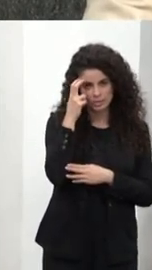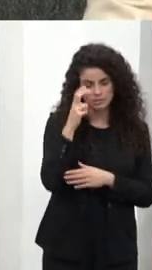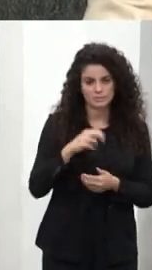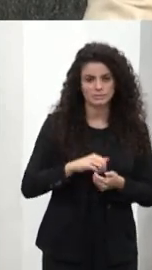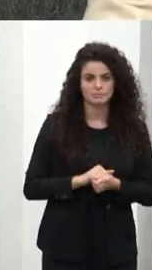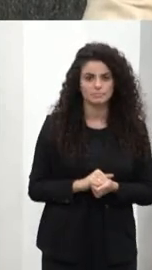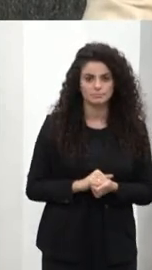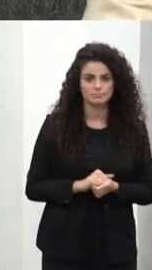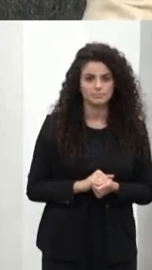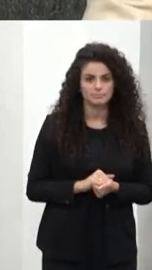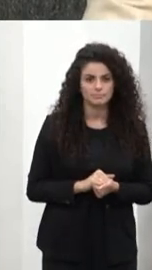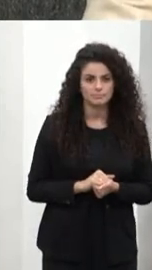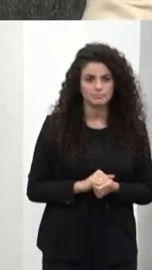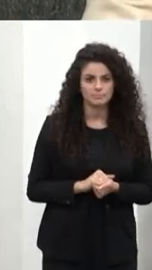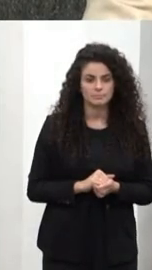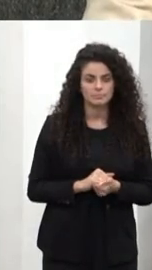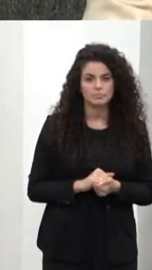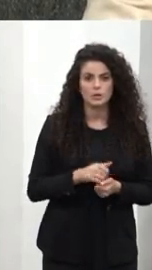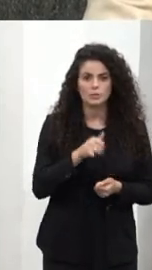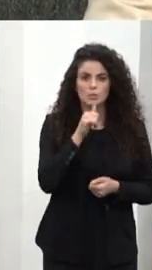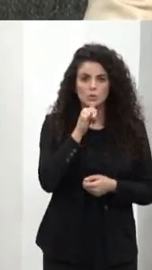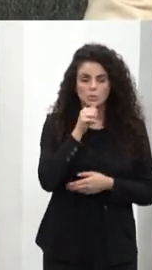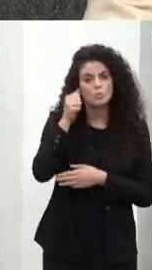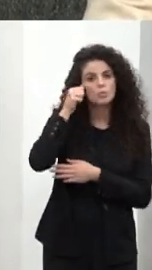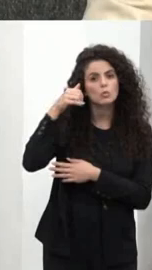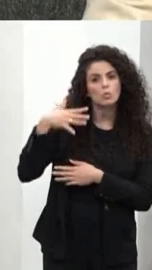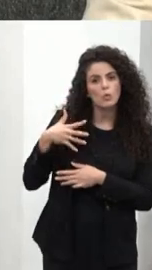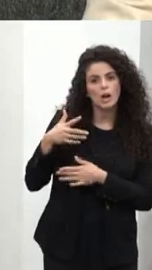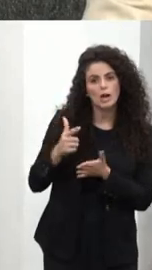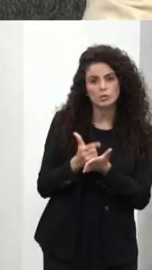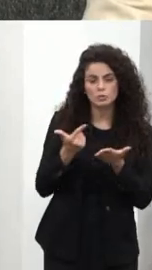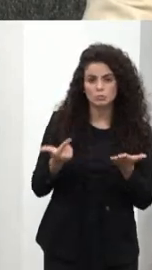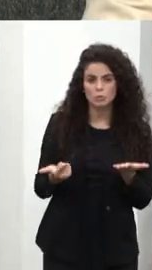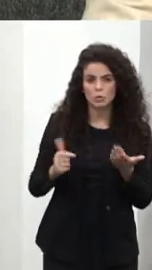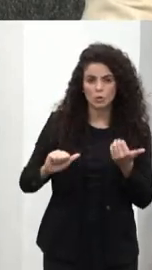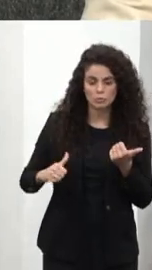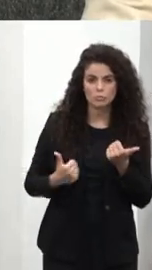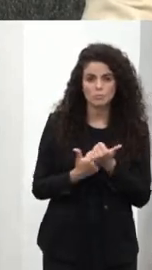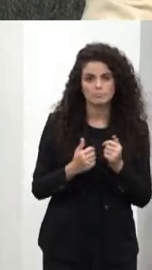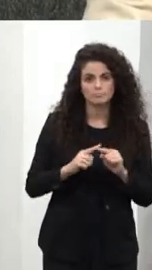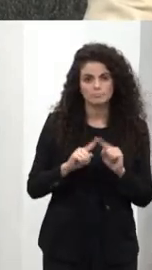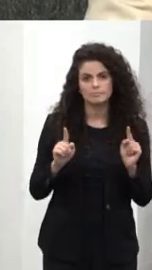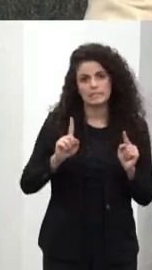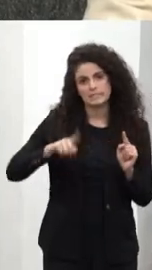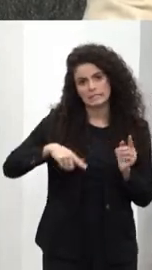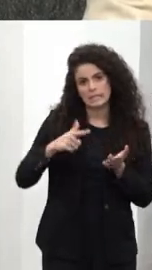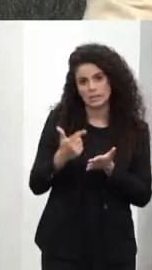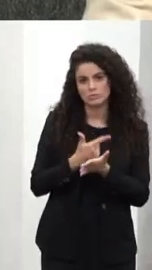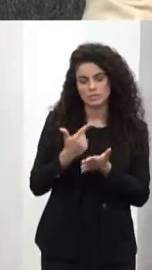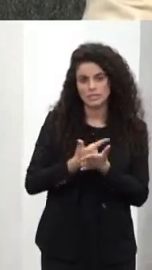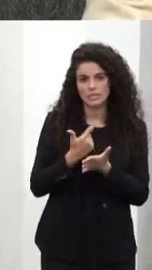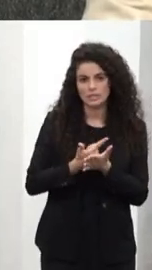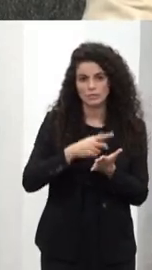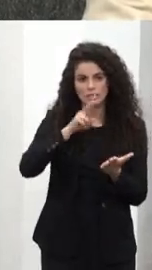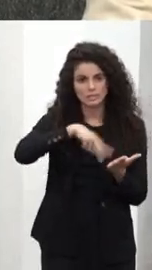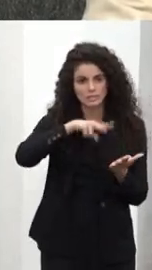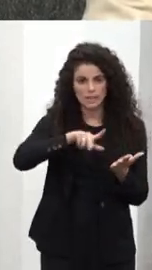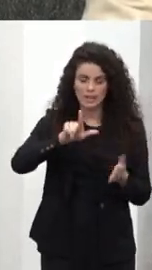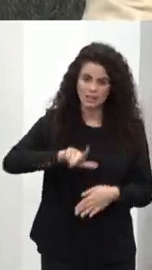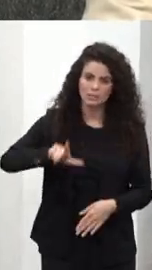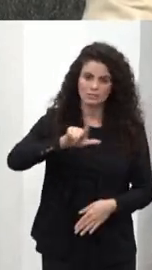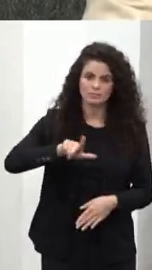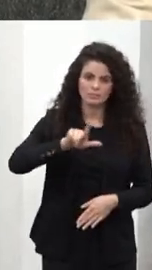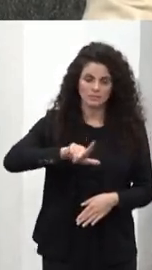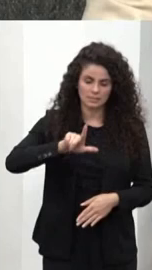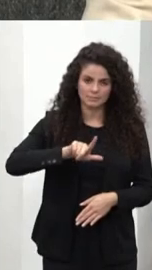é a questão do áudio book Como suporte e tal mas aí é isso é um livro né literatura ali o que que você tá tá